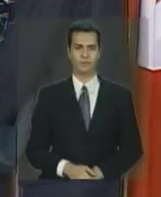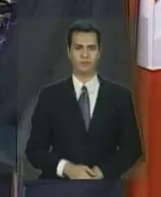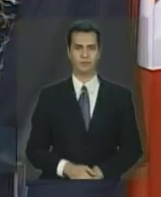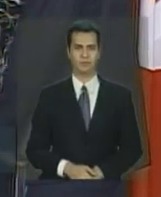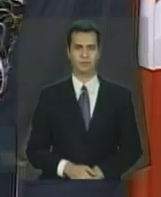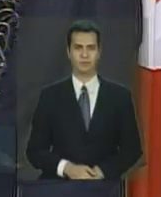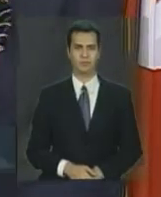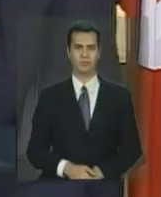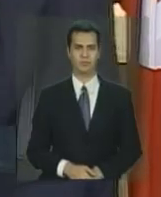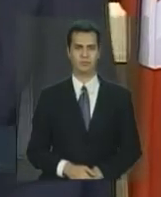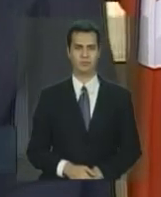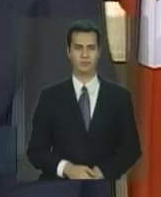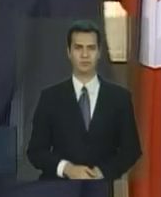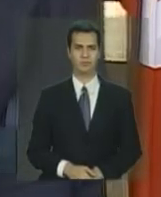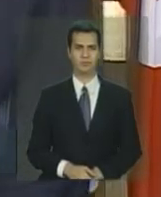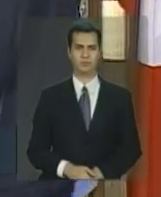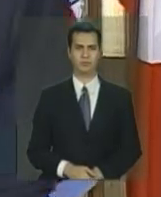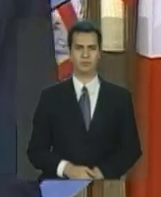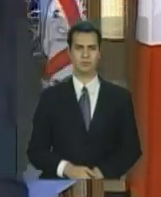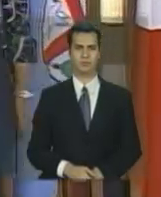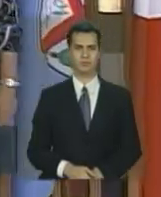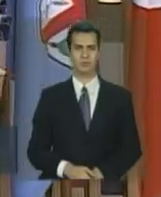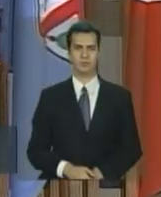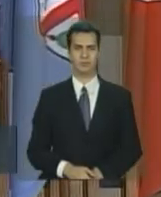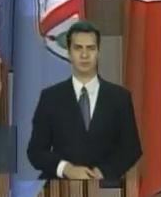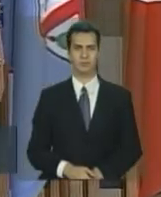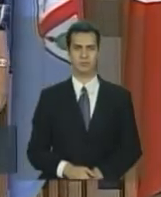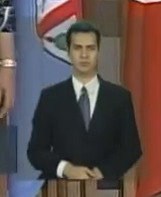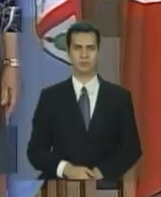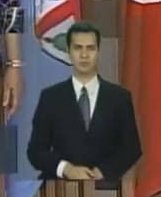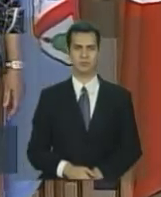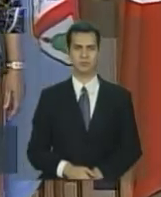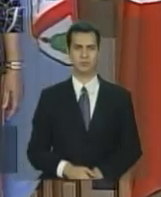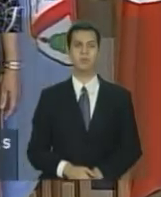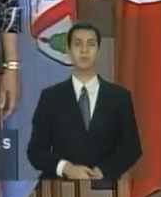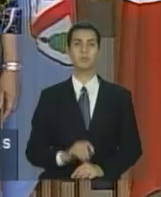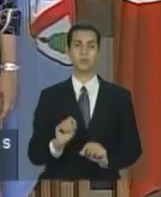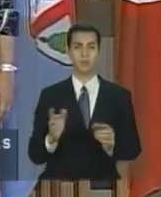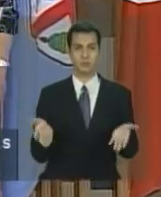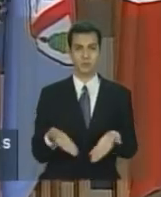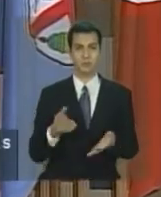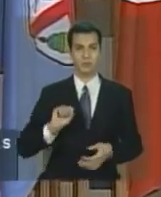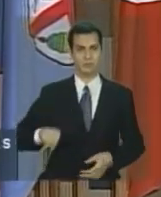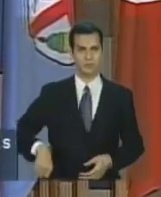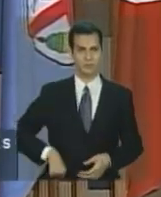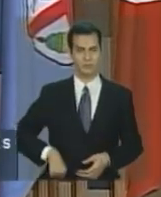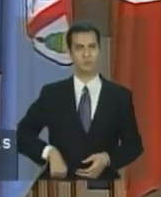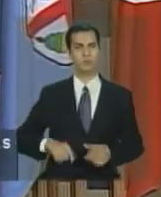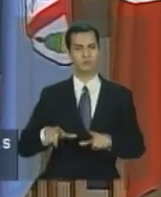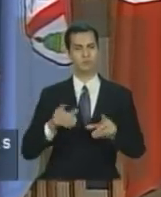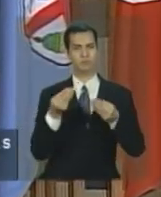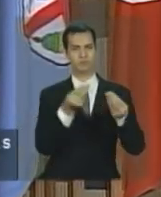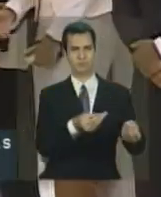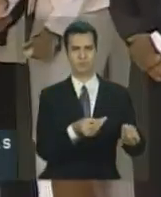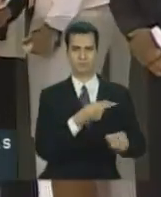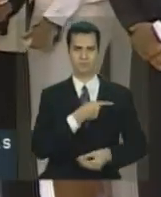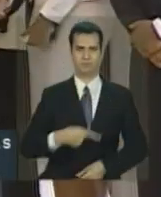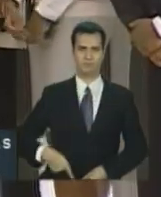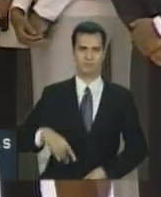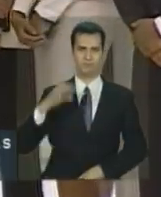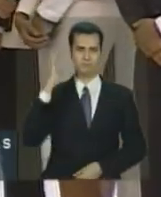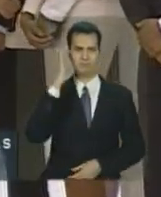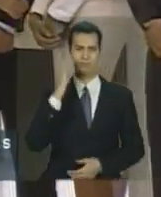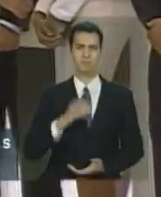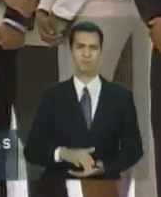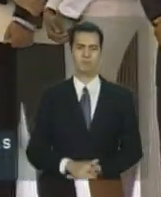em que o ministro, o embaixador da Nova Zelândia entregou as suas